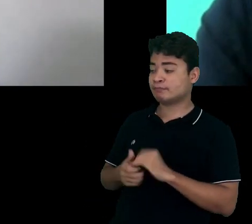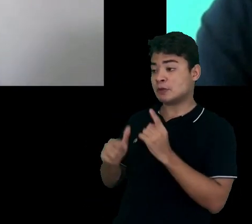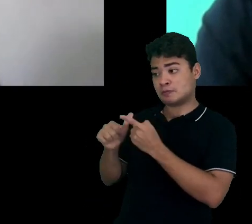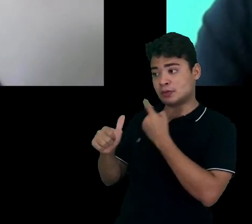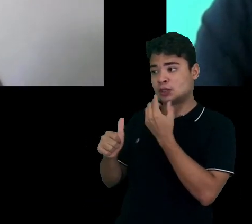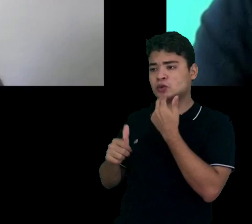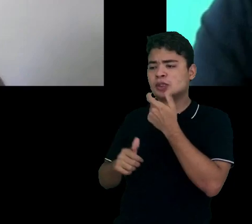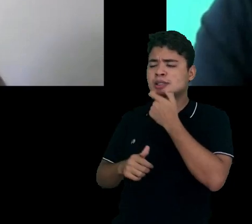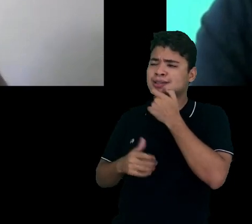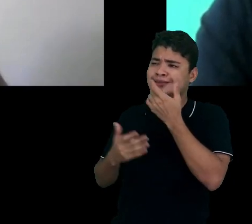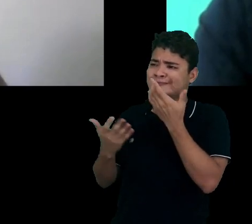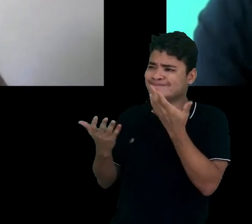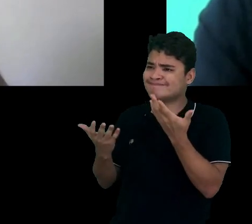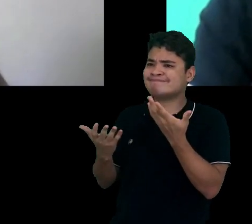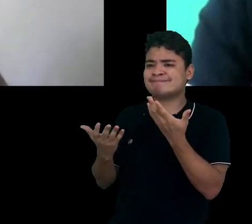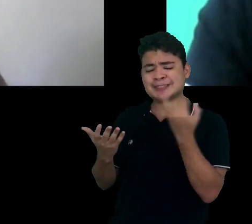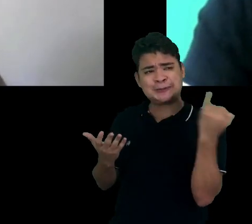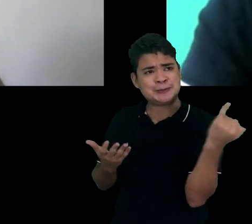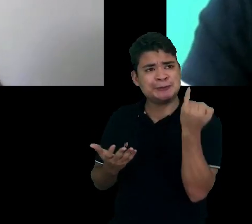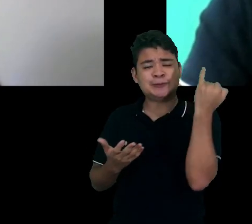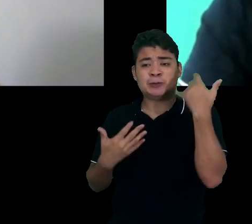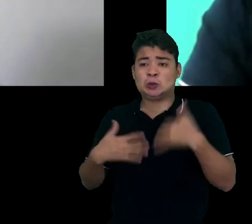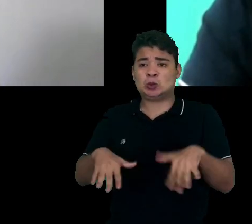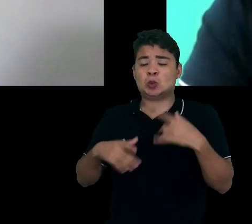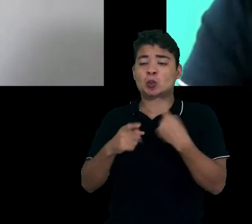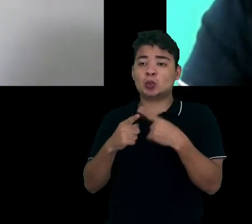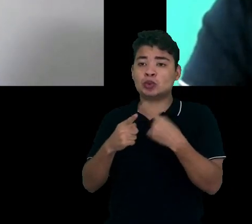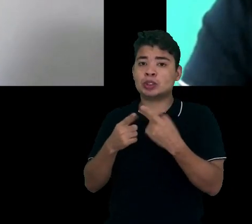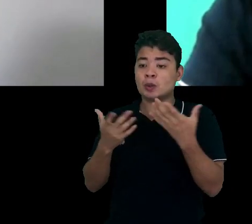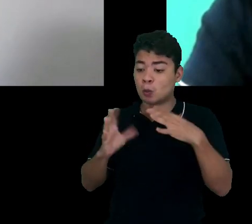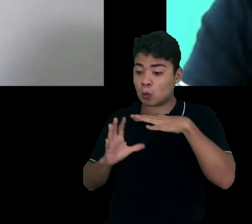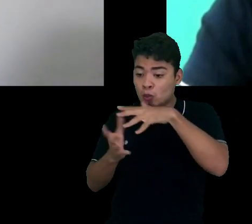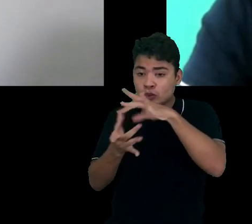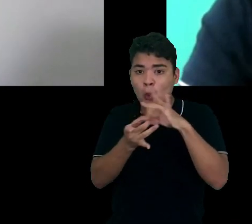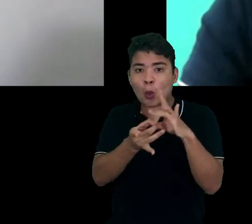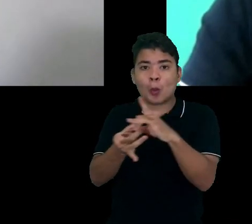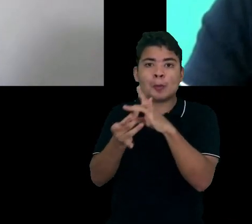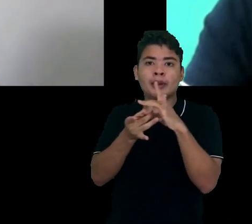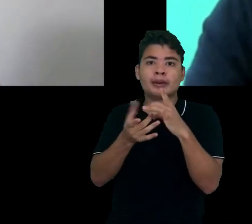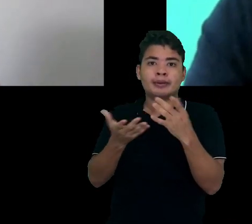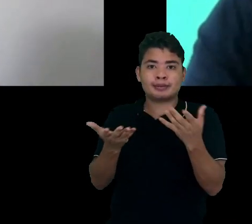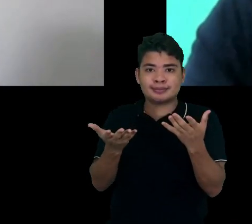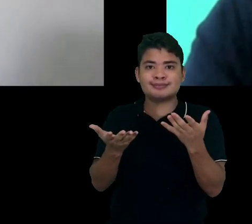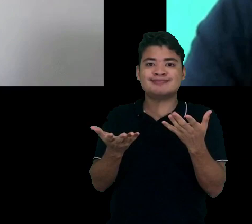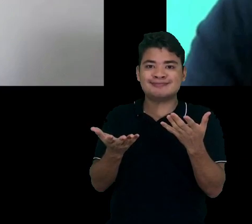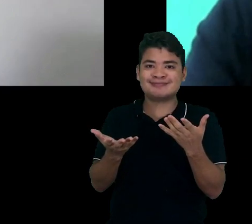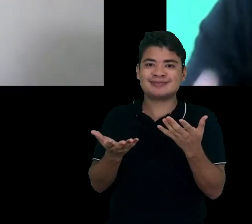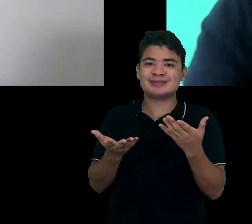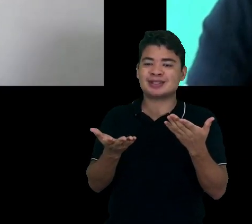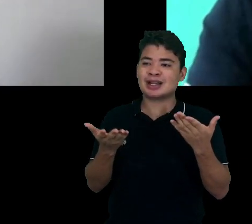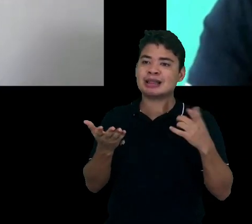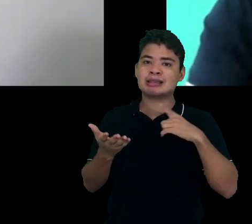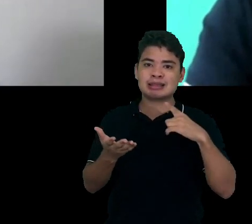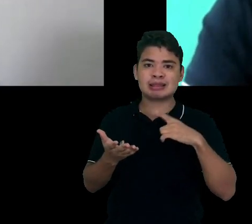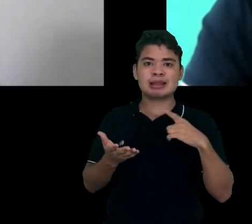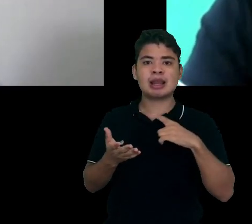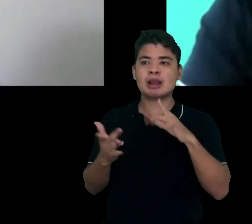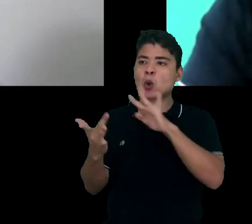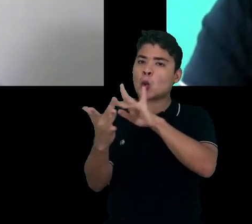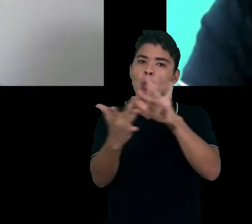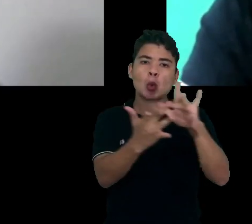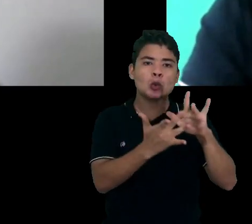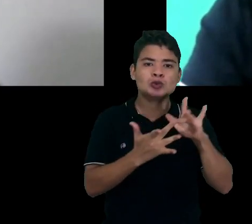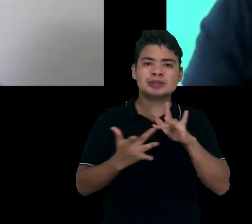Primeiramente, do inglês, nós vivemos num mundo globalizado. Então, nós estamos mais conectados do